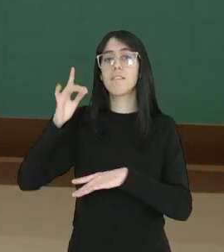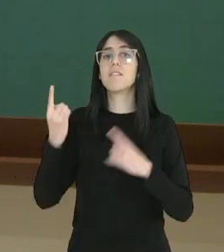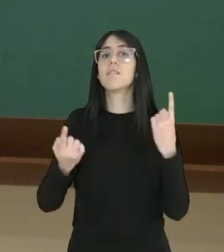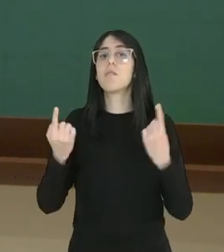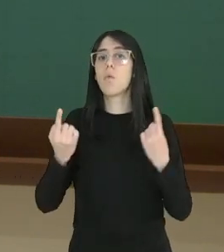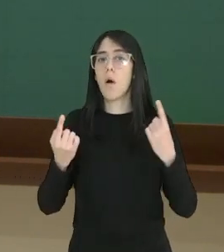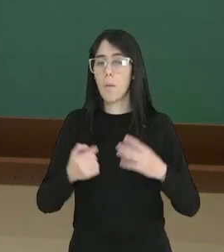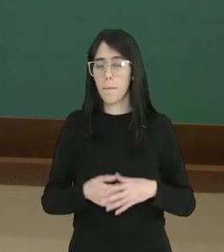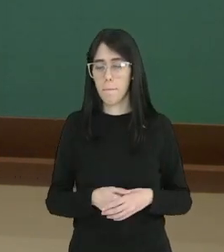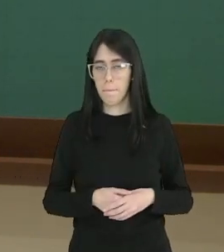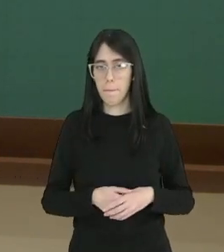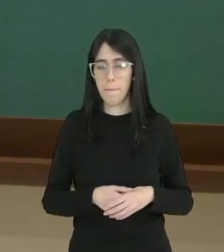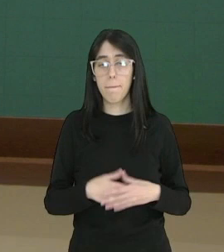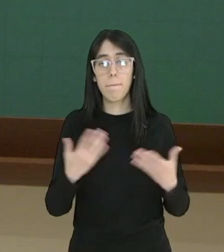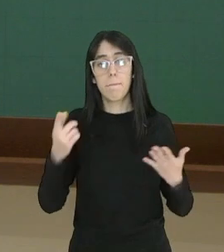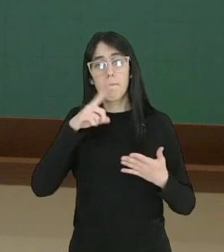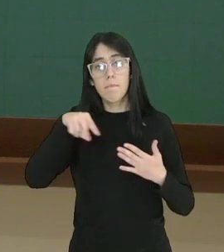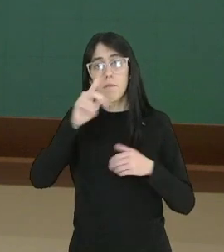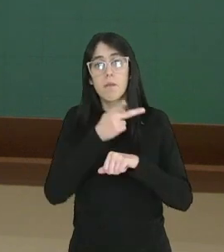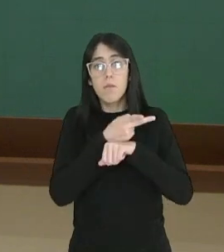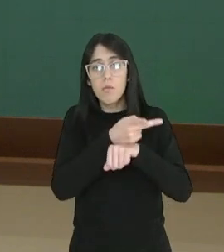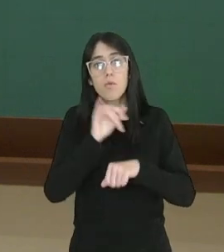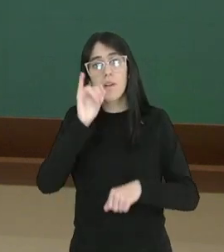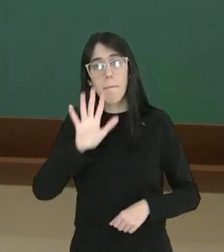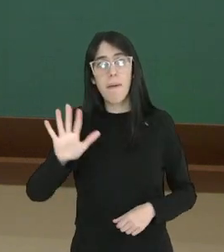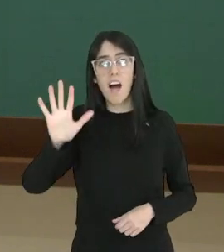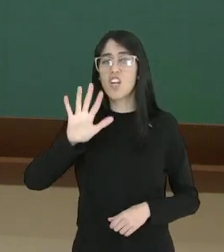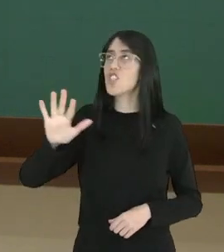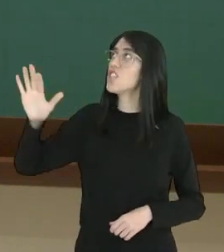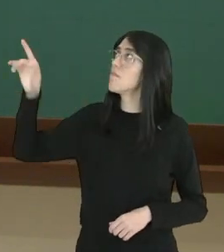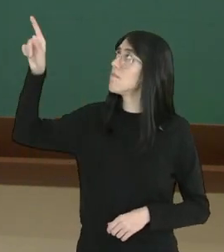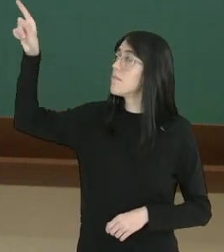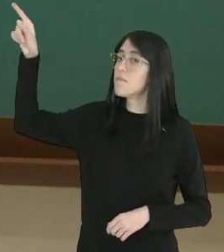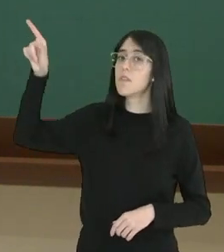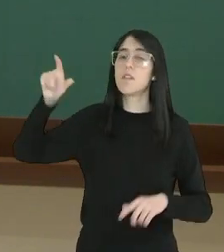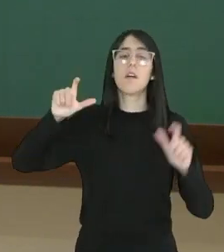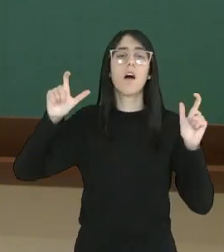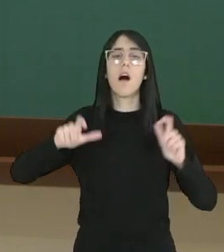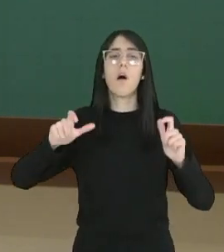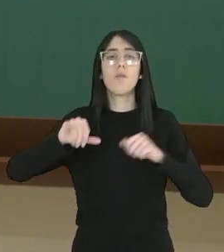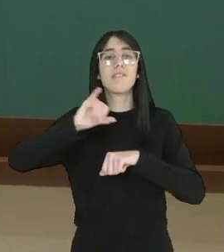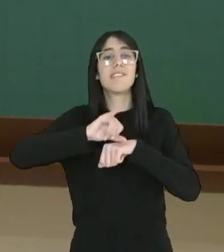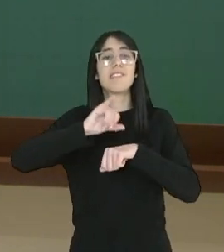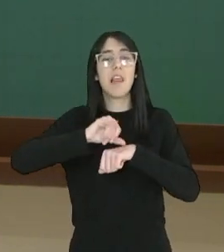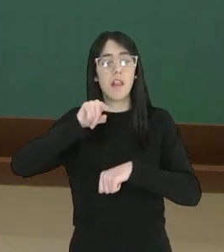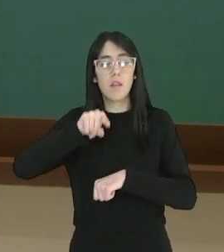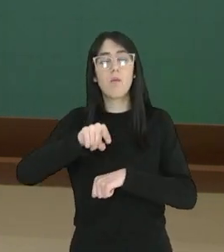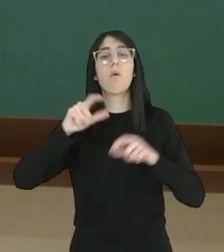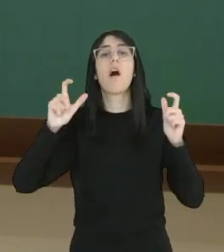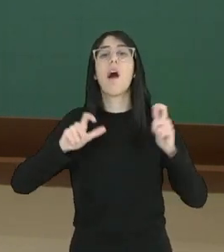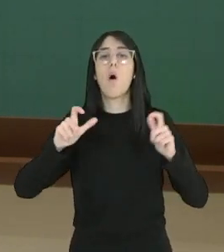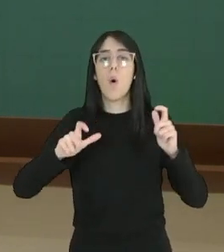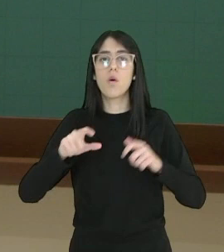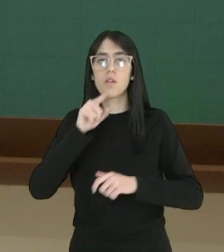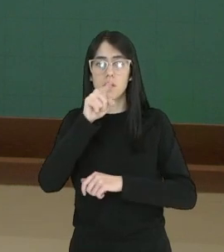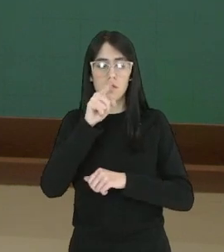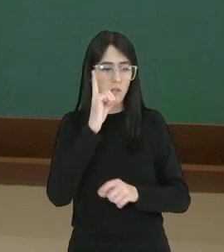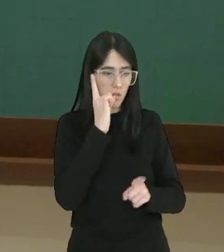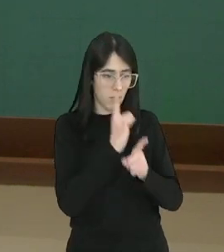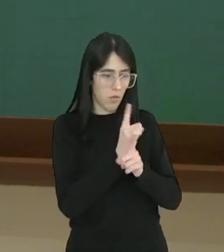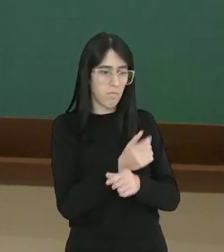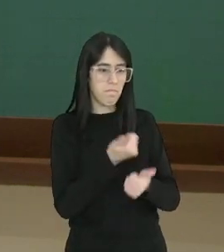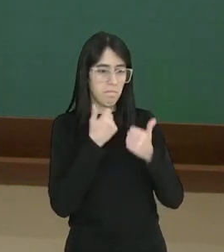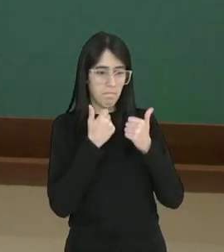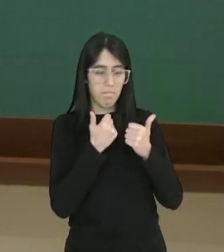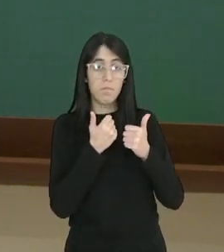centímetros. Então, localizem primeiro aonde está o ponto central dessa circunferência